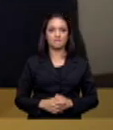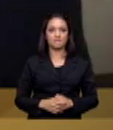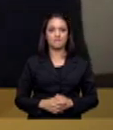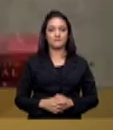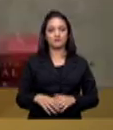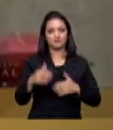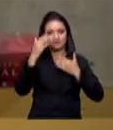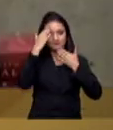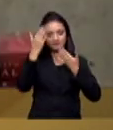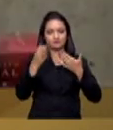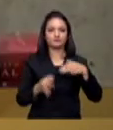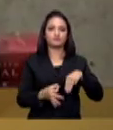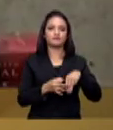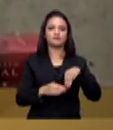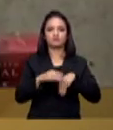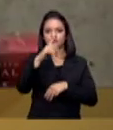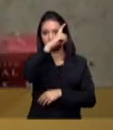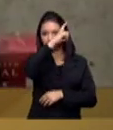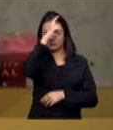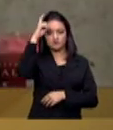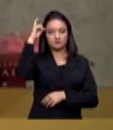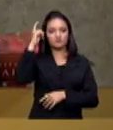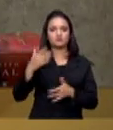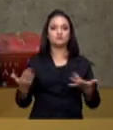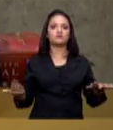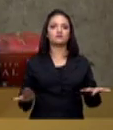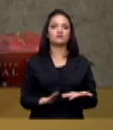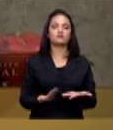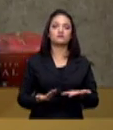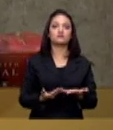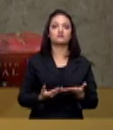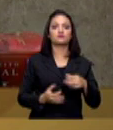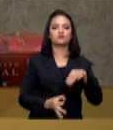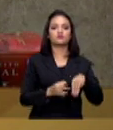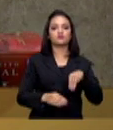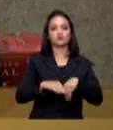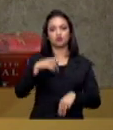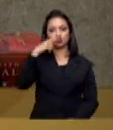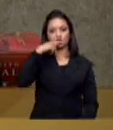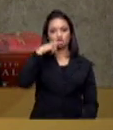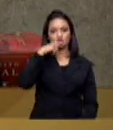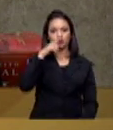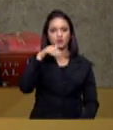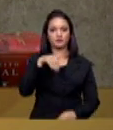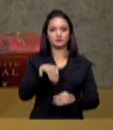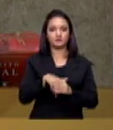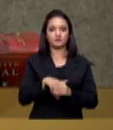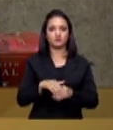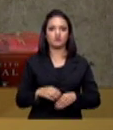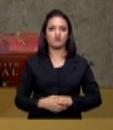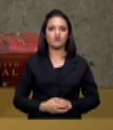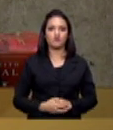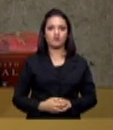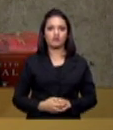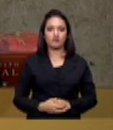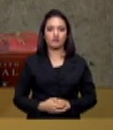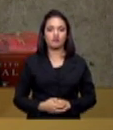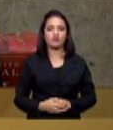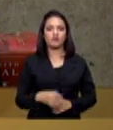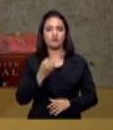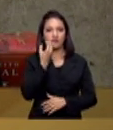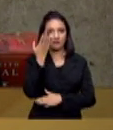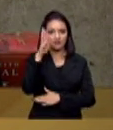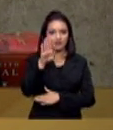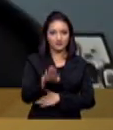Muito obrigado, ministro Ricardo Lewandowski. Concedo a palavra agora, sua excelência, o ministro Gilmar Mendes. Para o voto. Boa tarde,